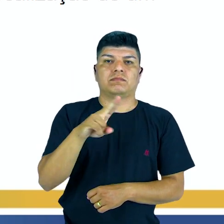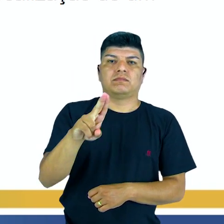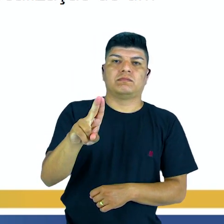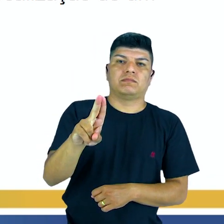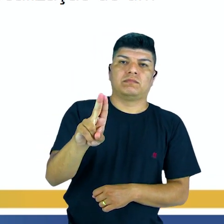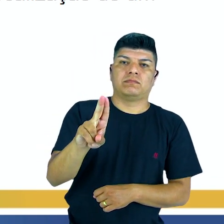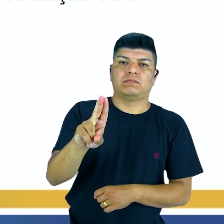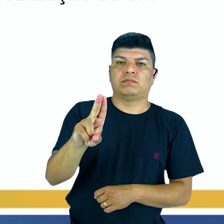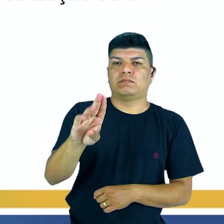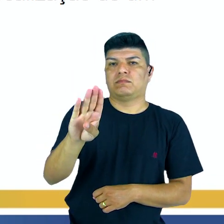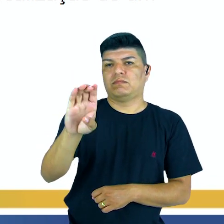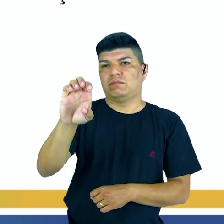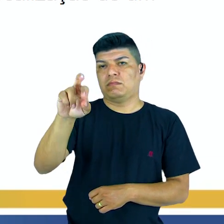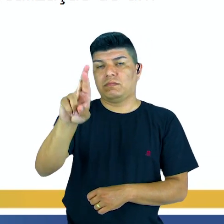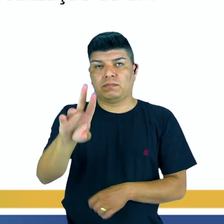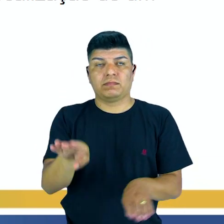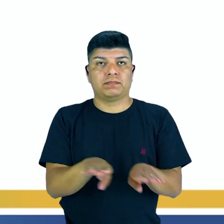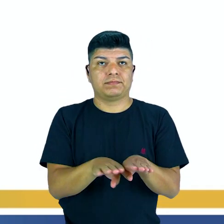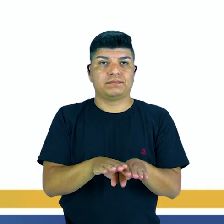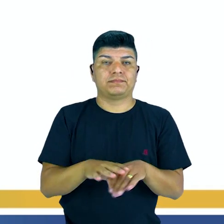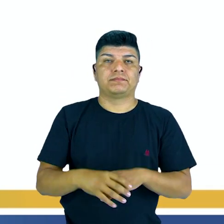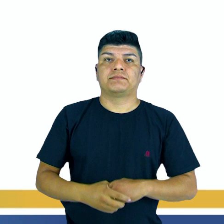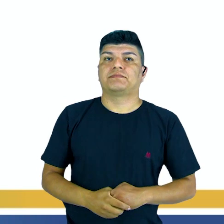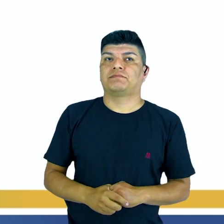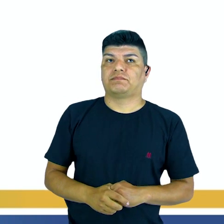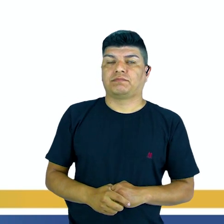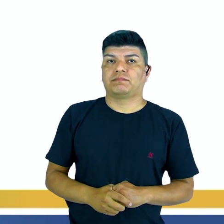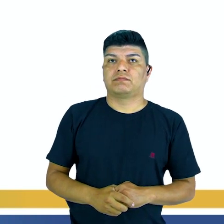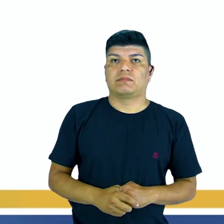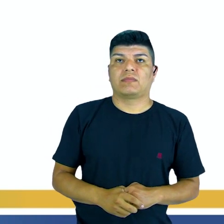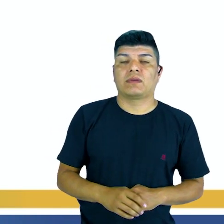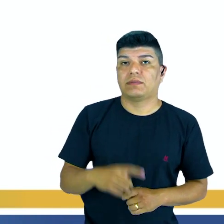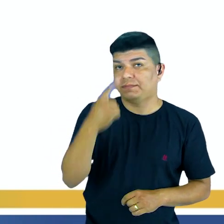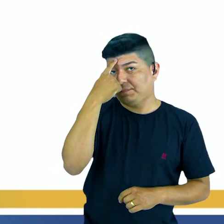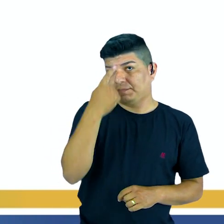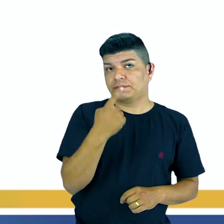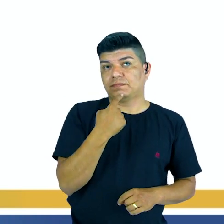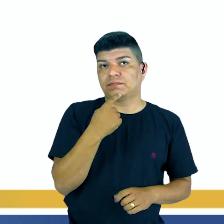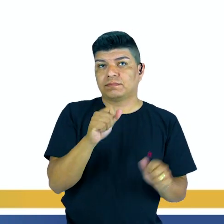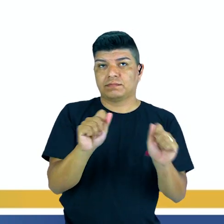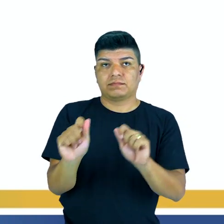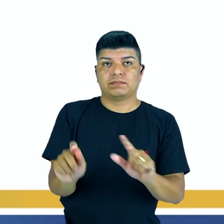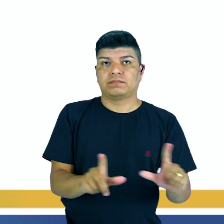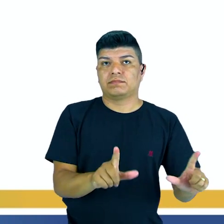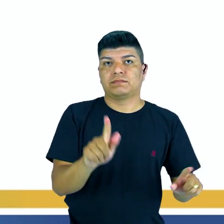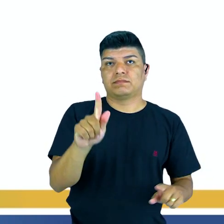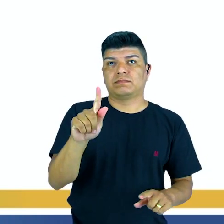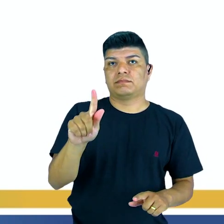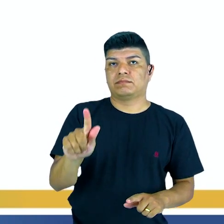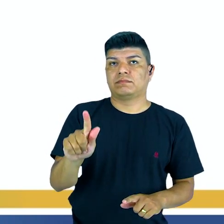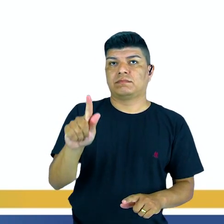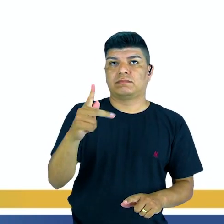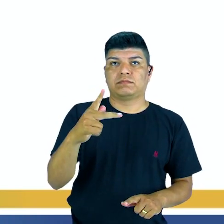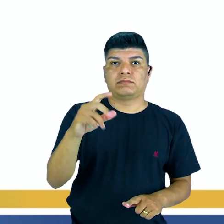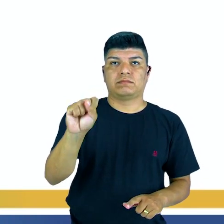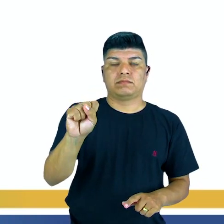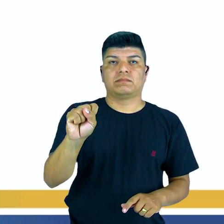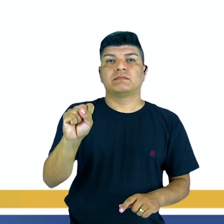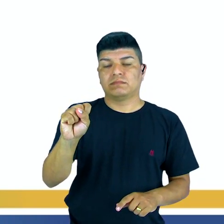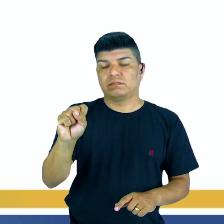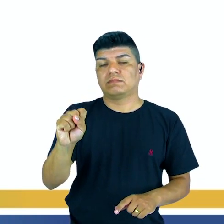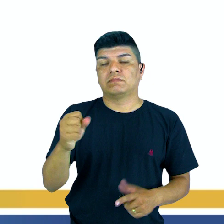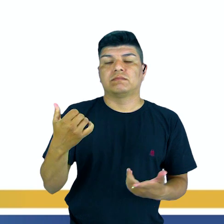precisa, você vai ter um GPS. Ok? Aqui é a imagem de GPS para vocês, tá? Os satélites lá fora,